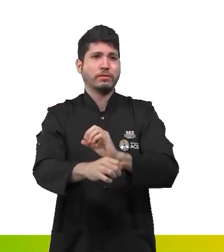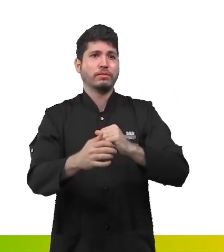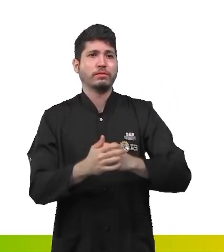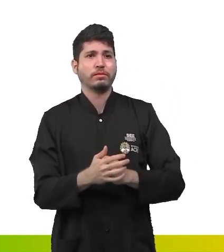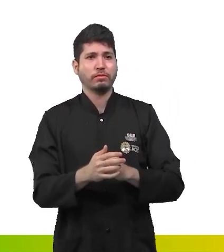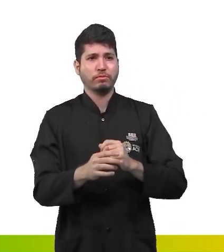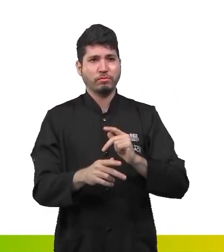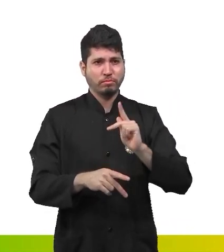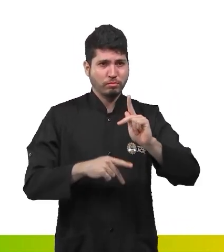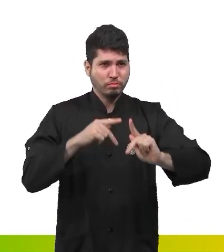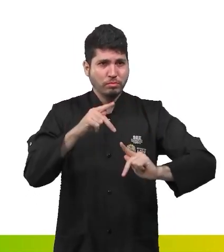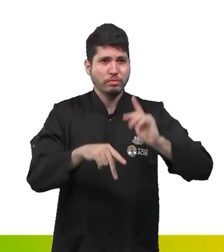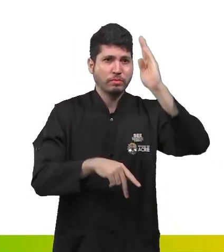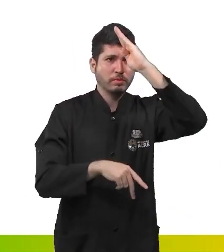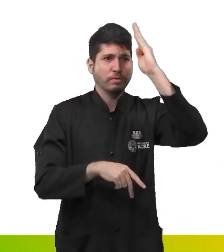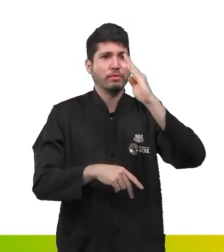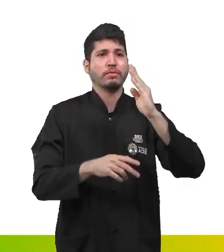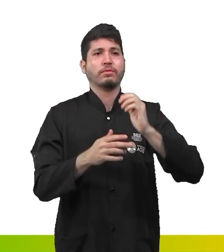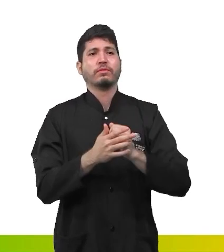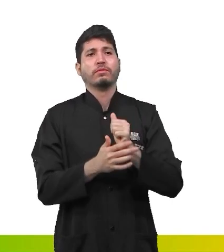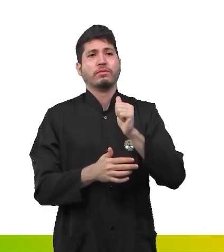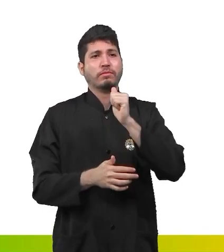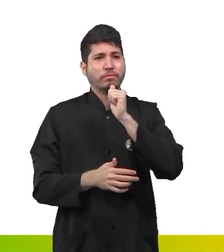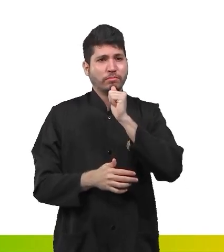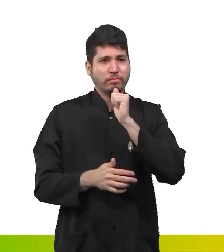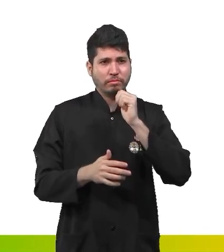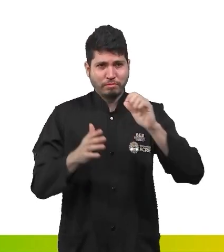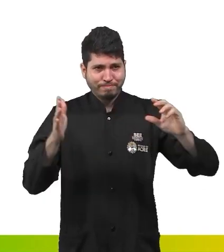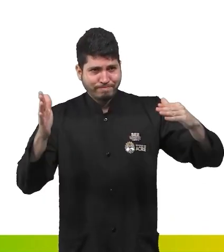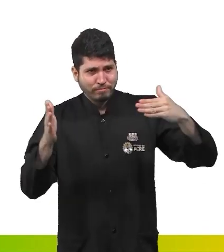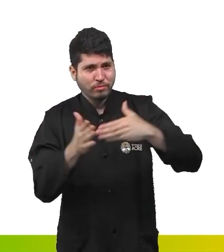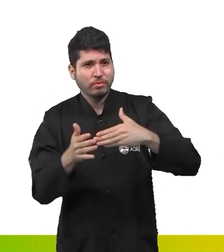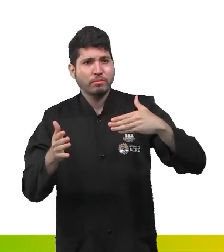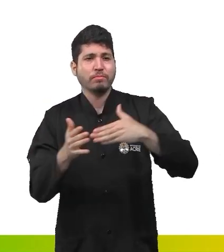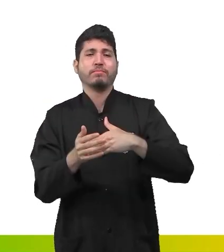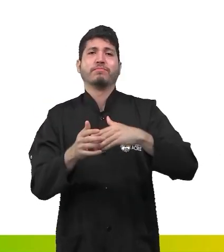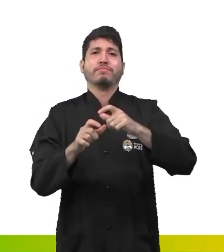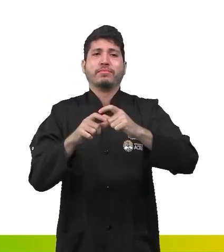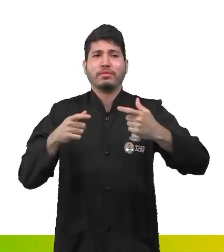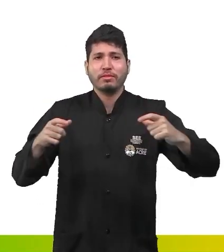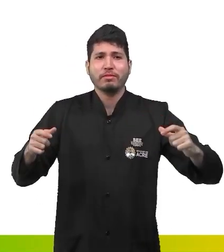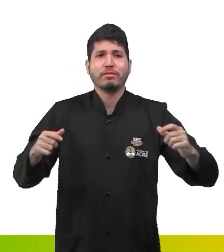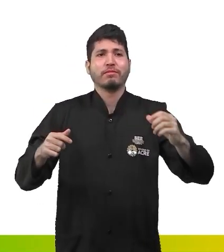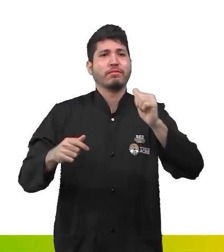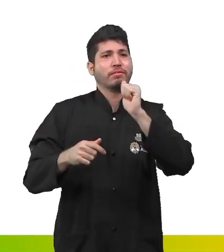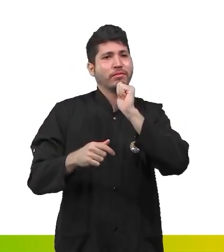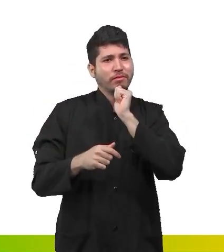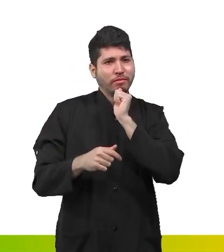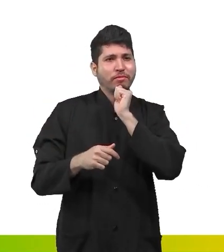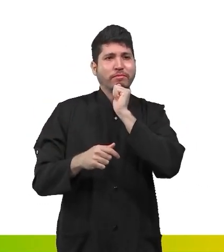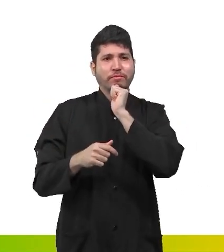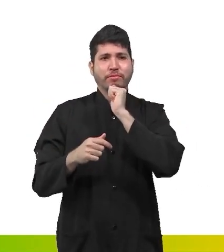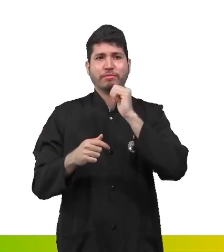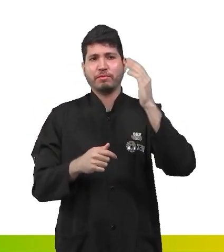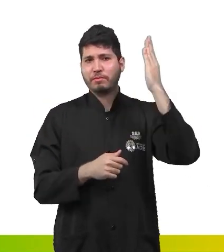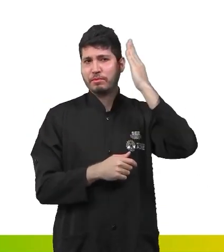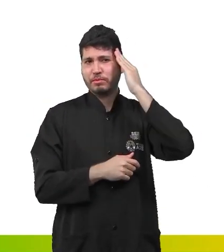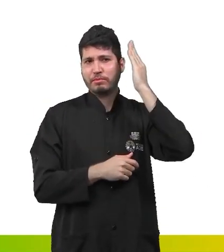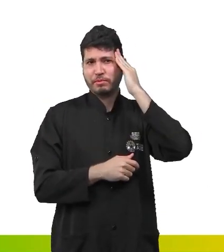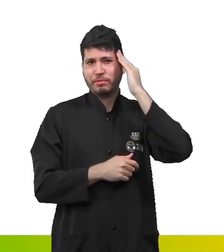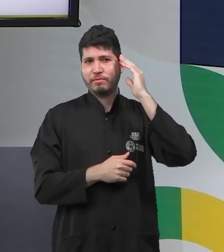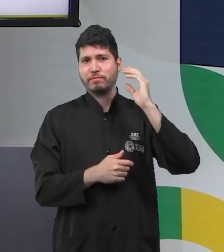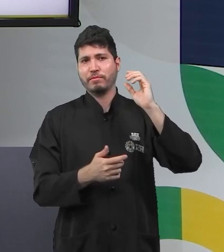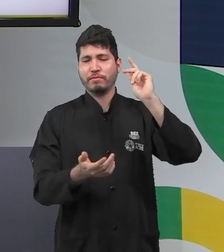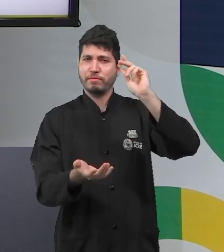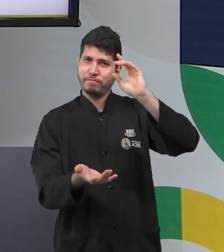ampliação efetiva da compreensão do que é verdadeiramente nosso e do que significa ser